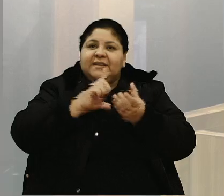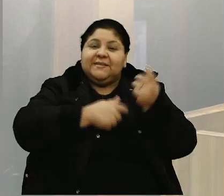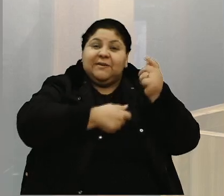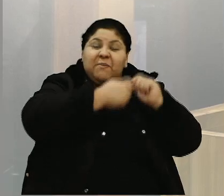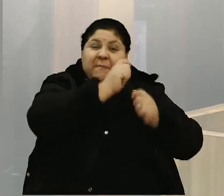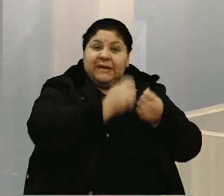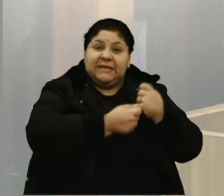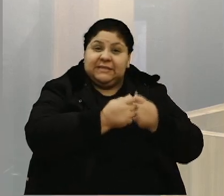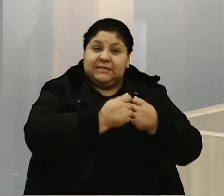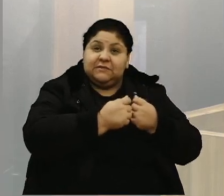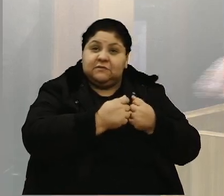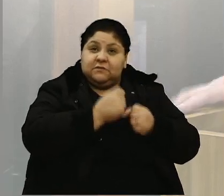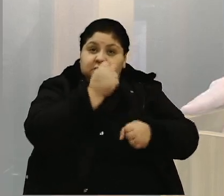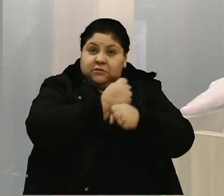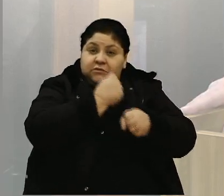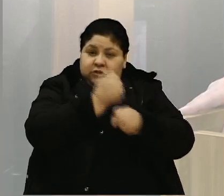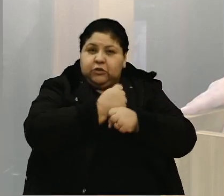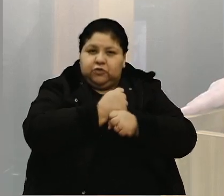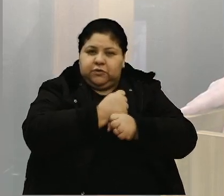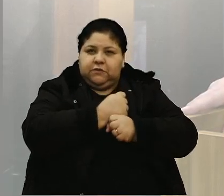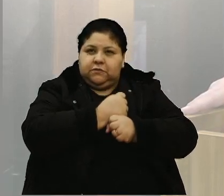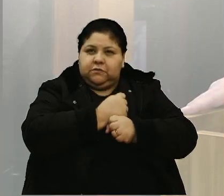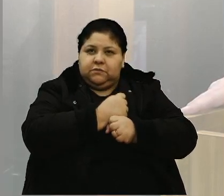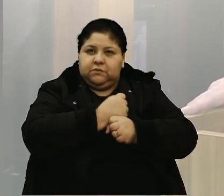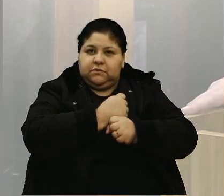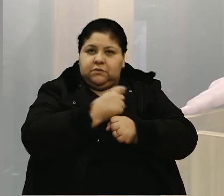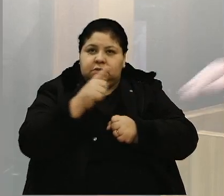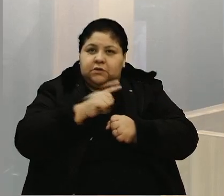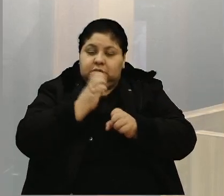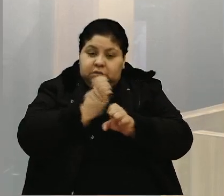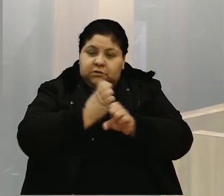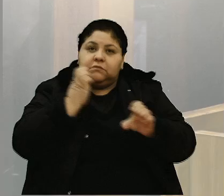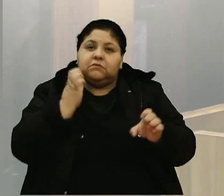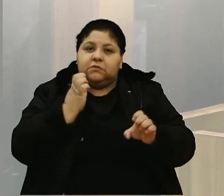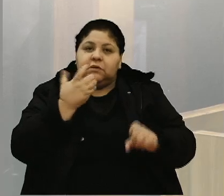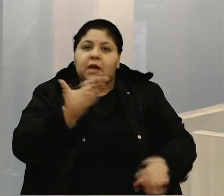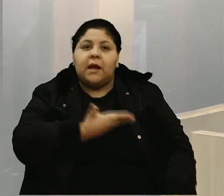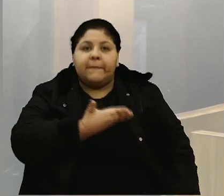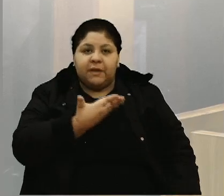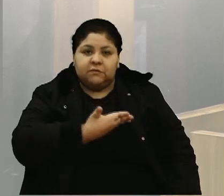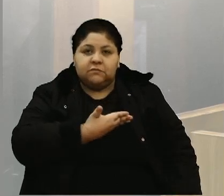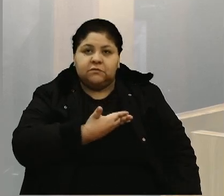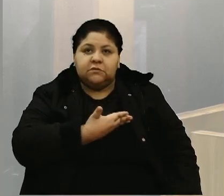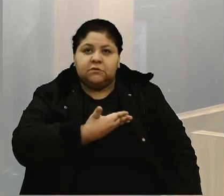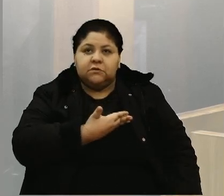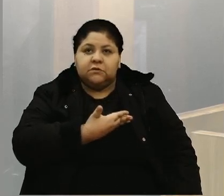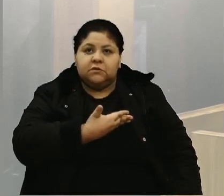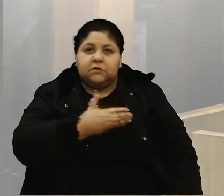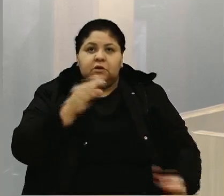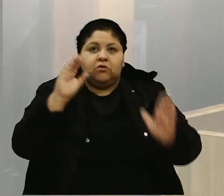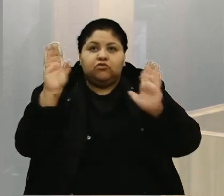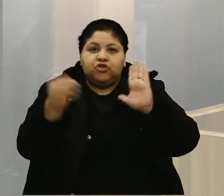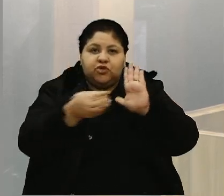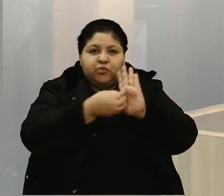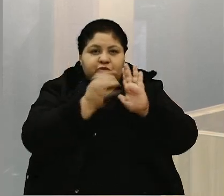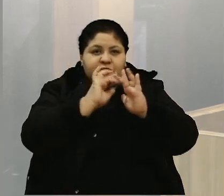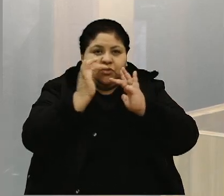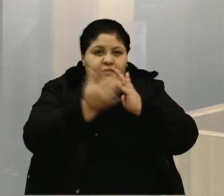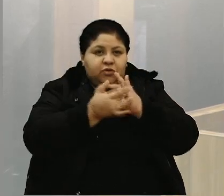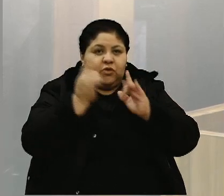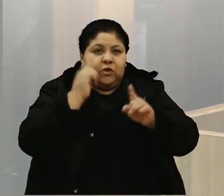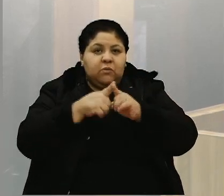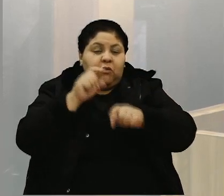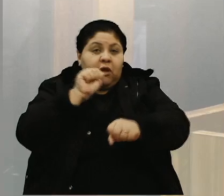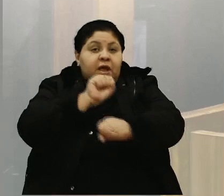de construção, material de construção, ele tem engenheiros que são amigos. Eu não tinha postado o vídeo ainda porque eu estava esperando para